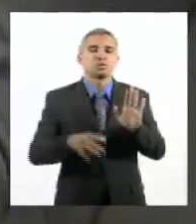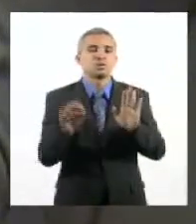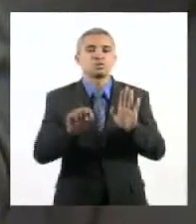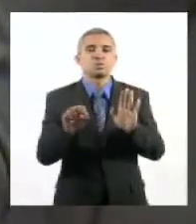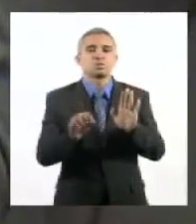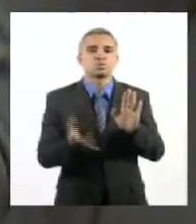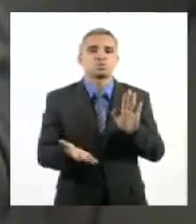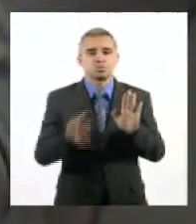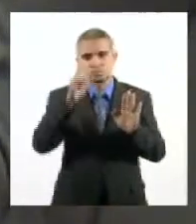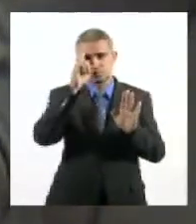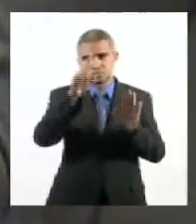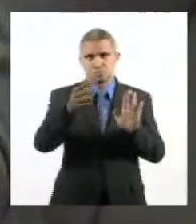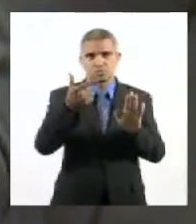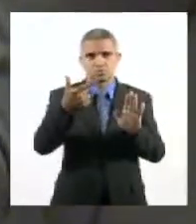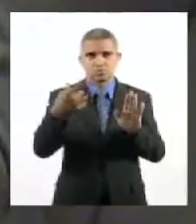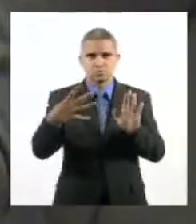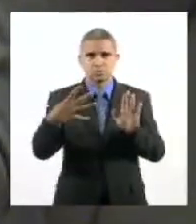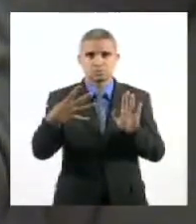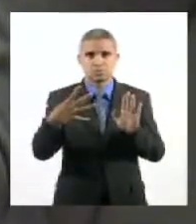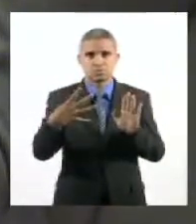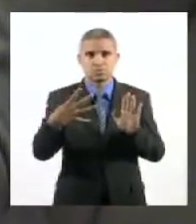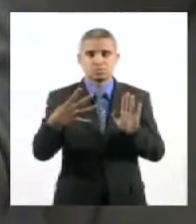No dia